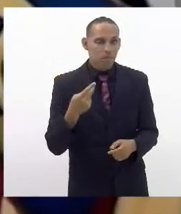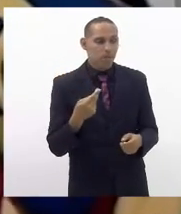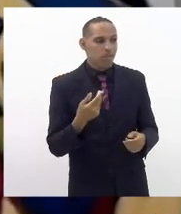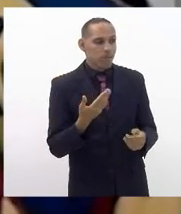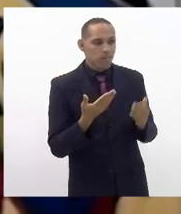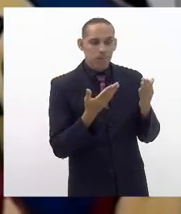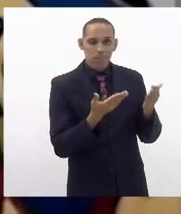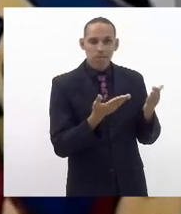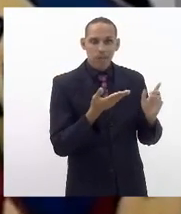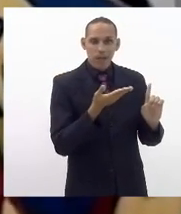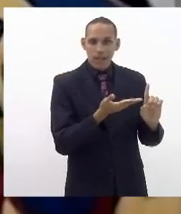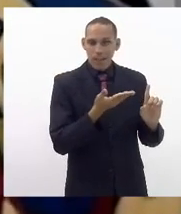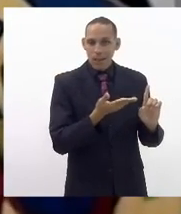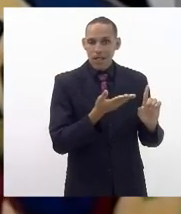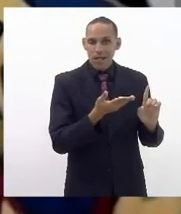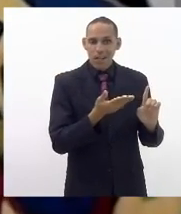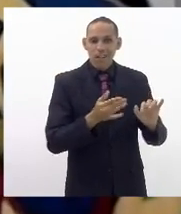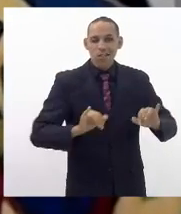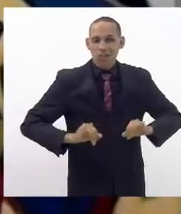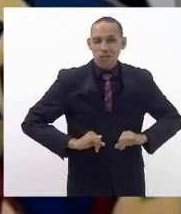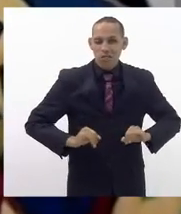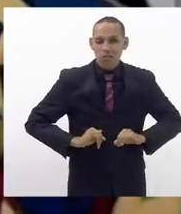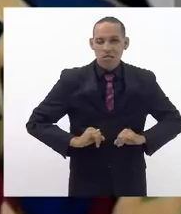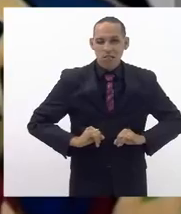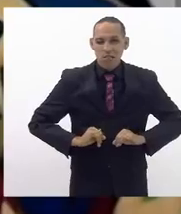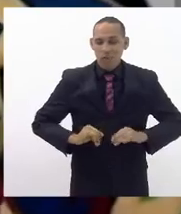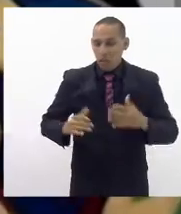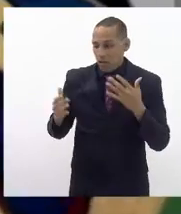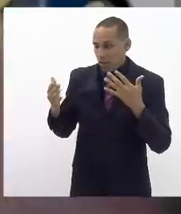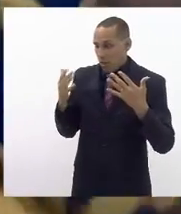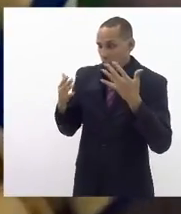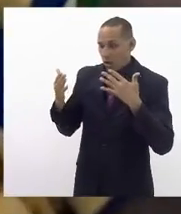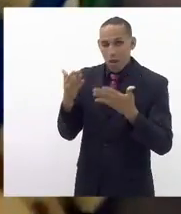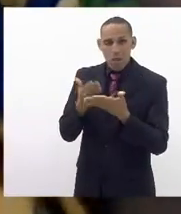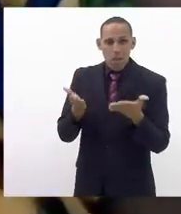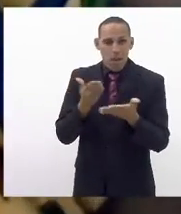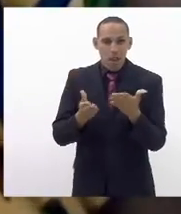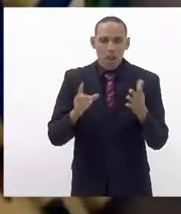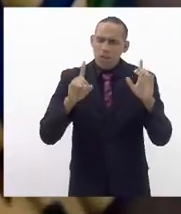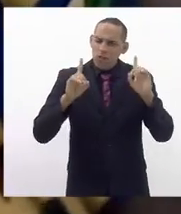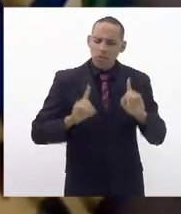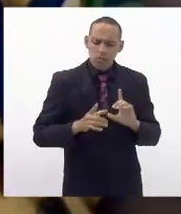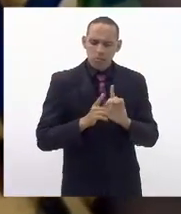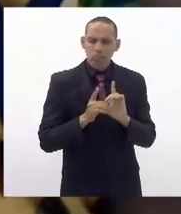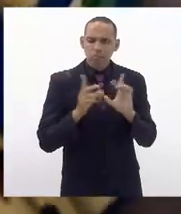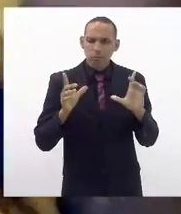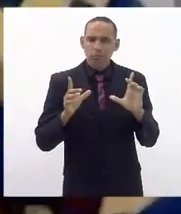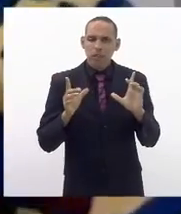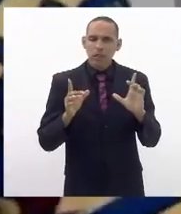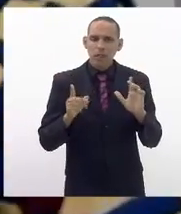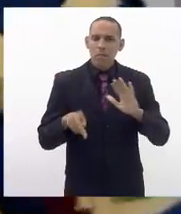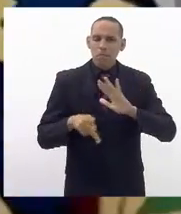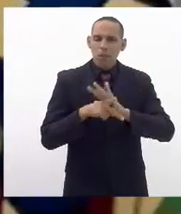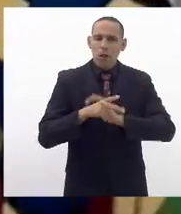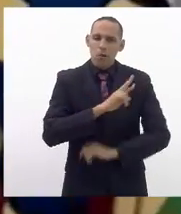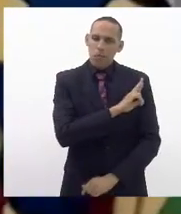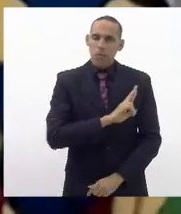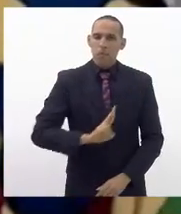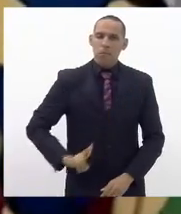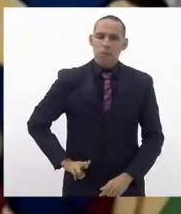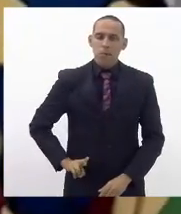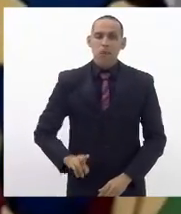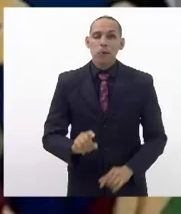evidentemente, a tentativa de cerceamento do seu direito, né, democrático, republicano,